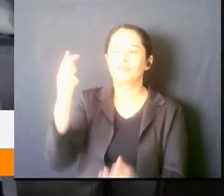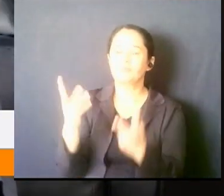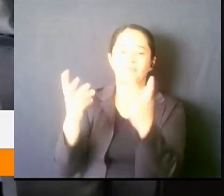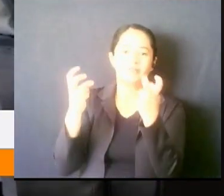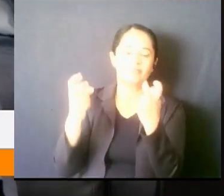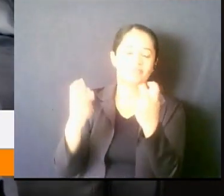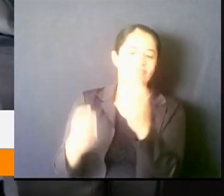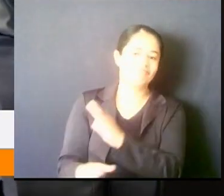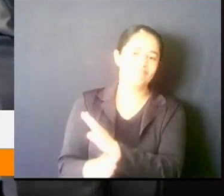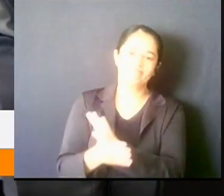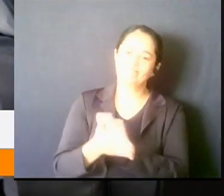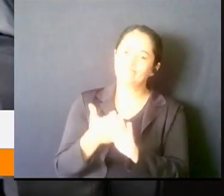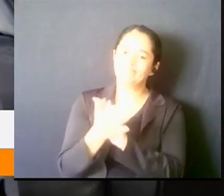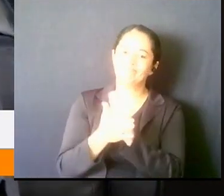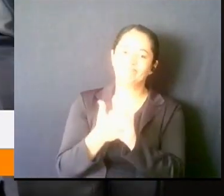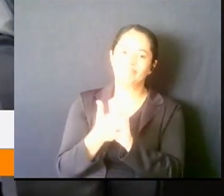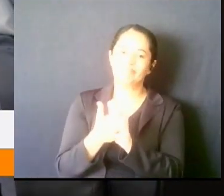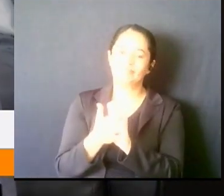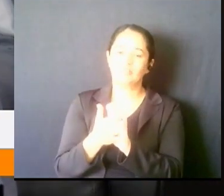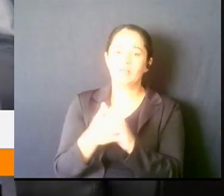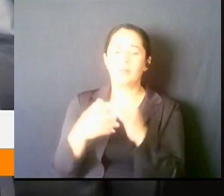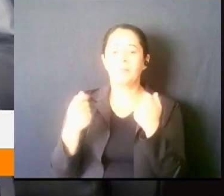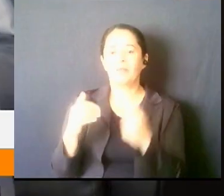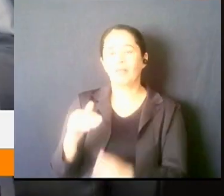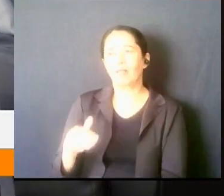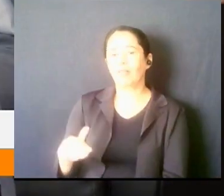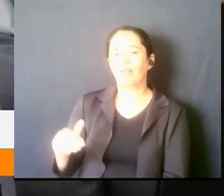de crescer, engravidar e